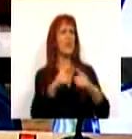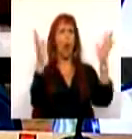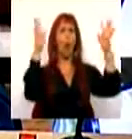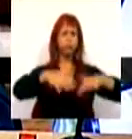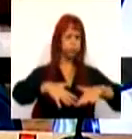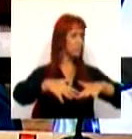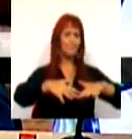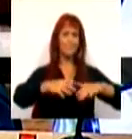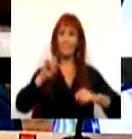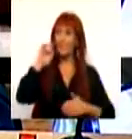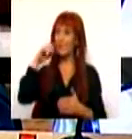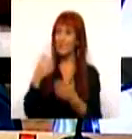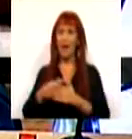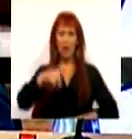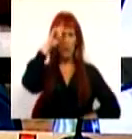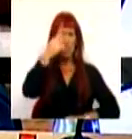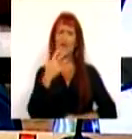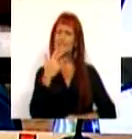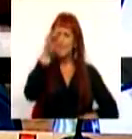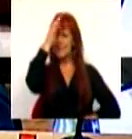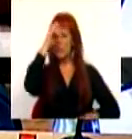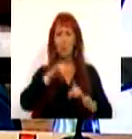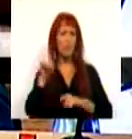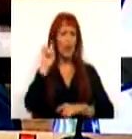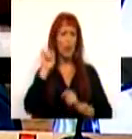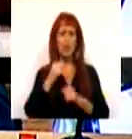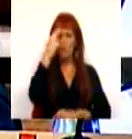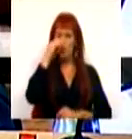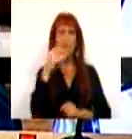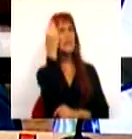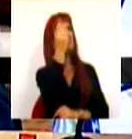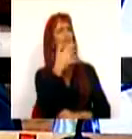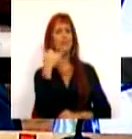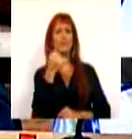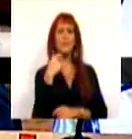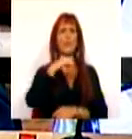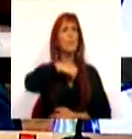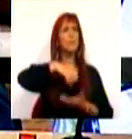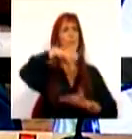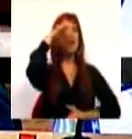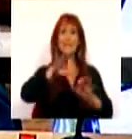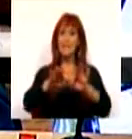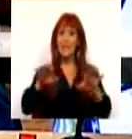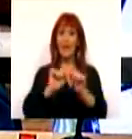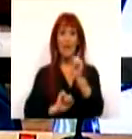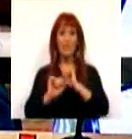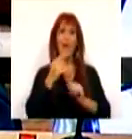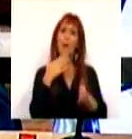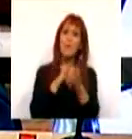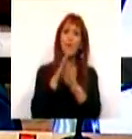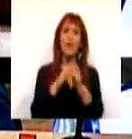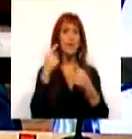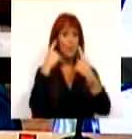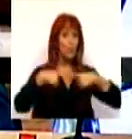ruína. Garantimos o respeito escrupuloso do valor histórico e estético desses edifícios, bem como a sua fruição